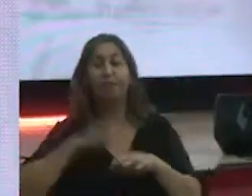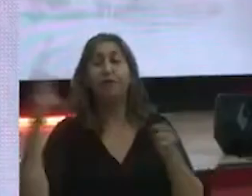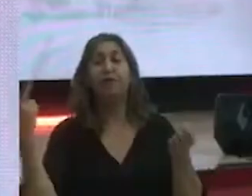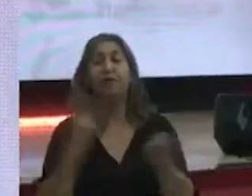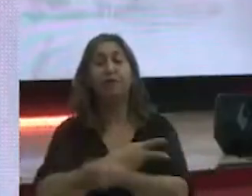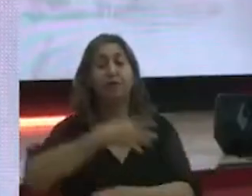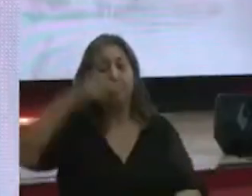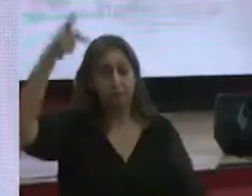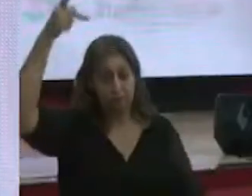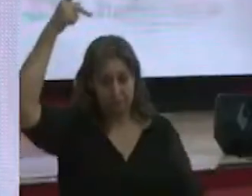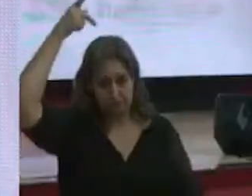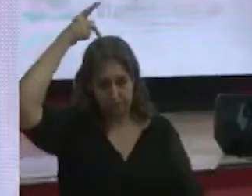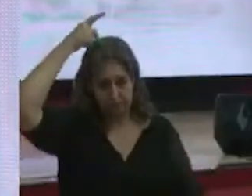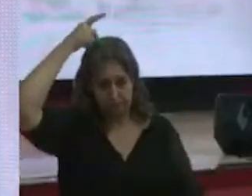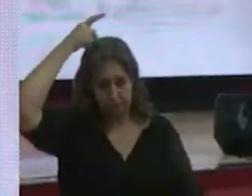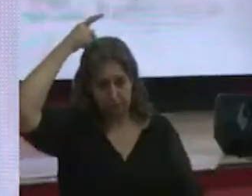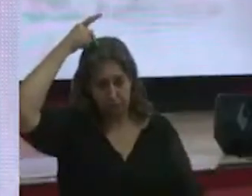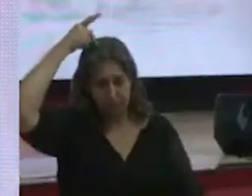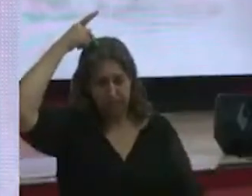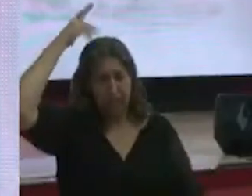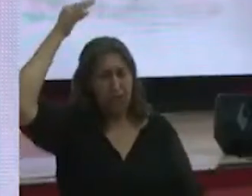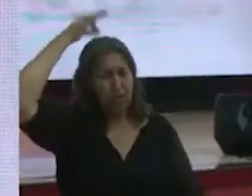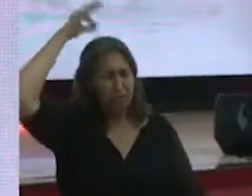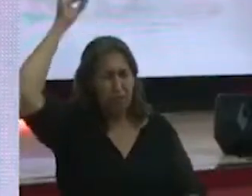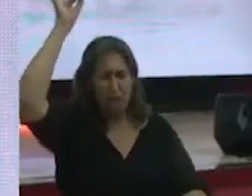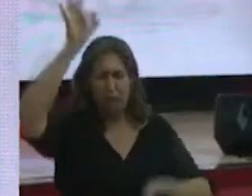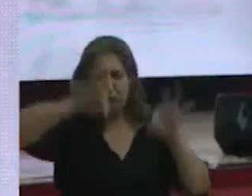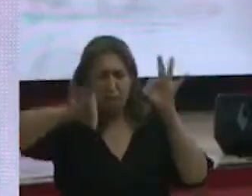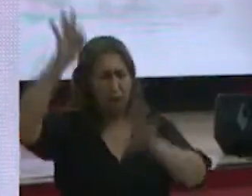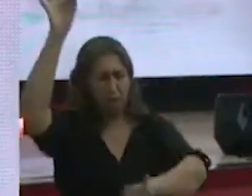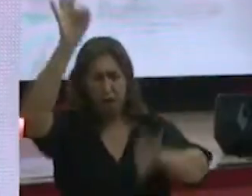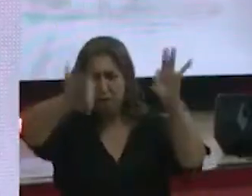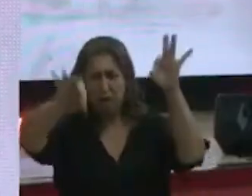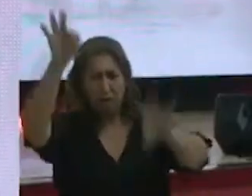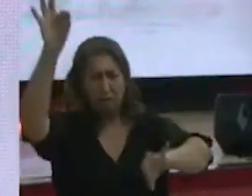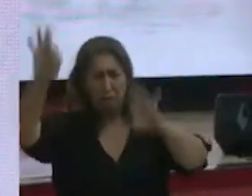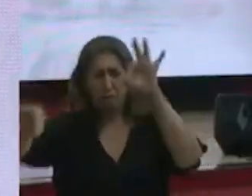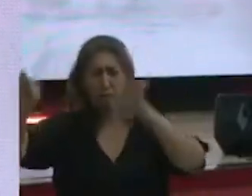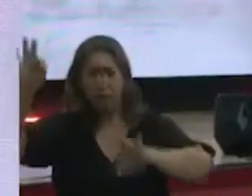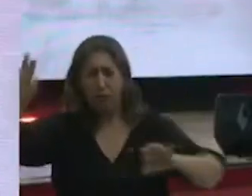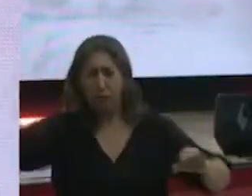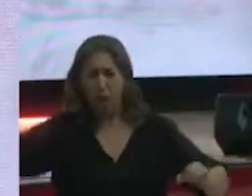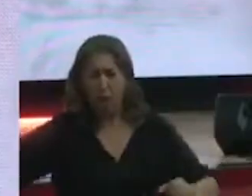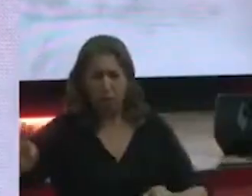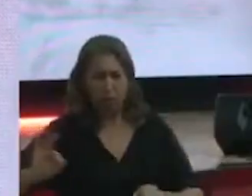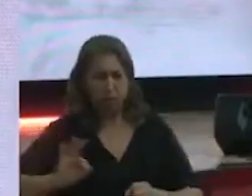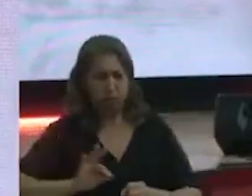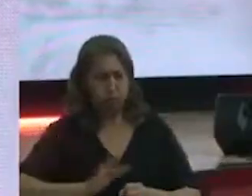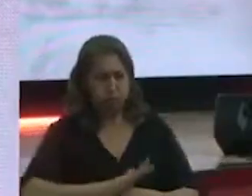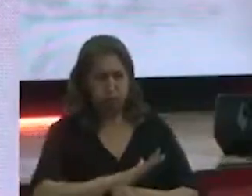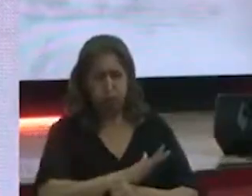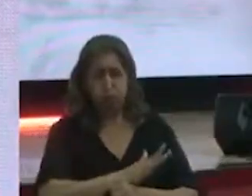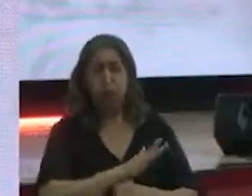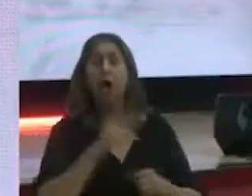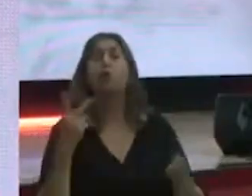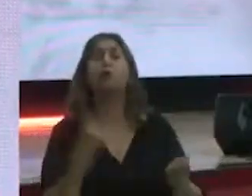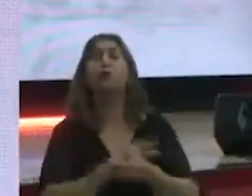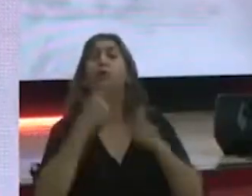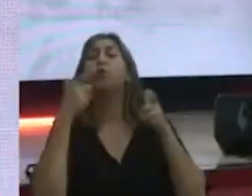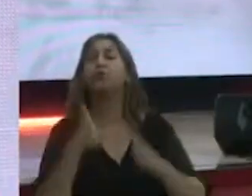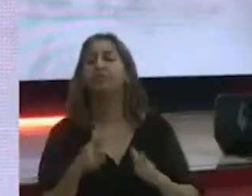o Pentecostes o derramamento do espírito santo ele aconteceu em uma